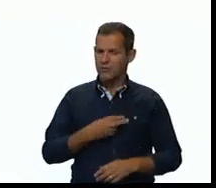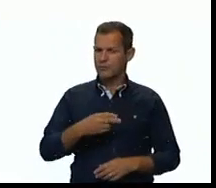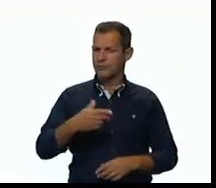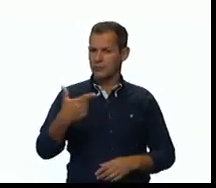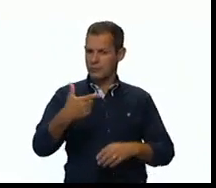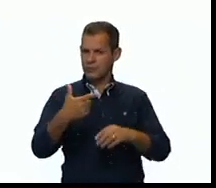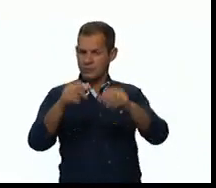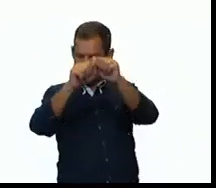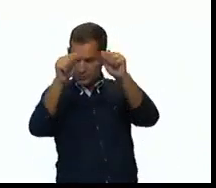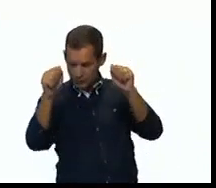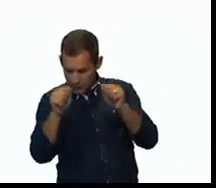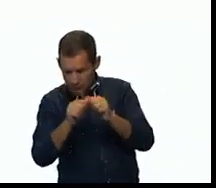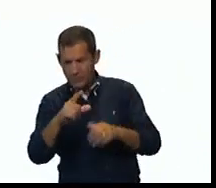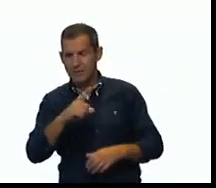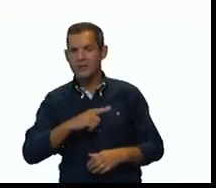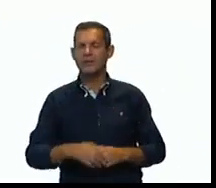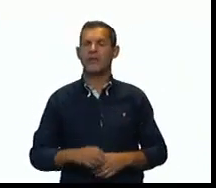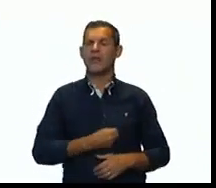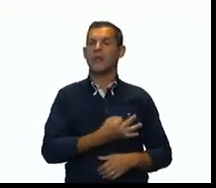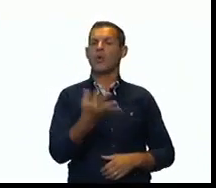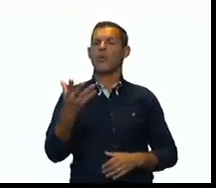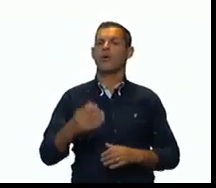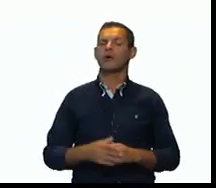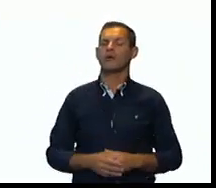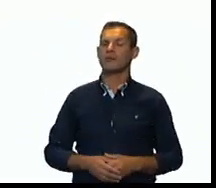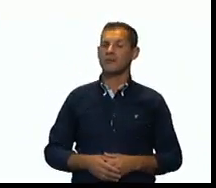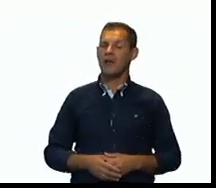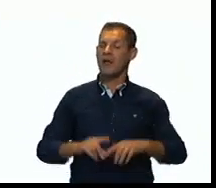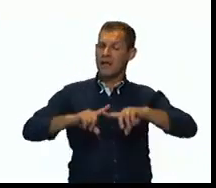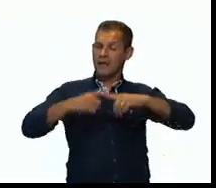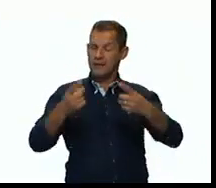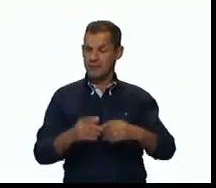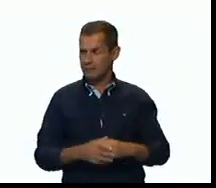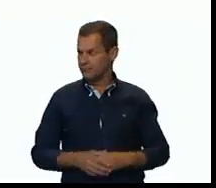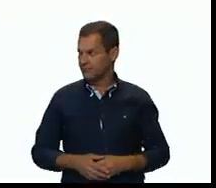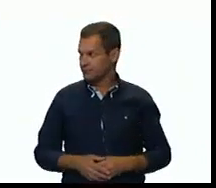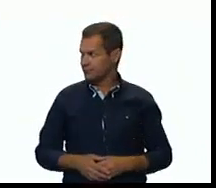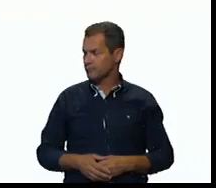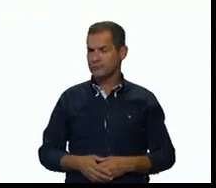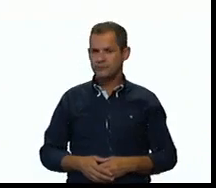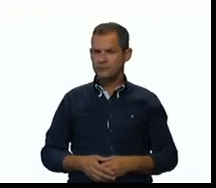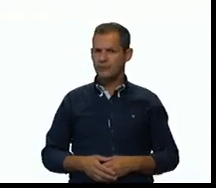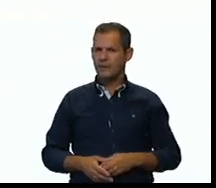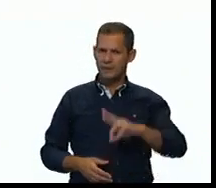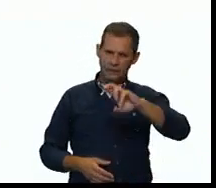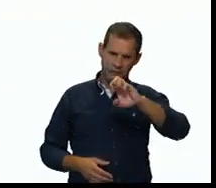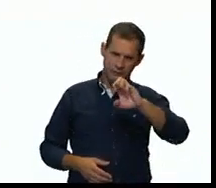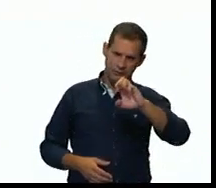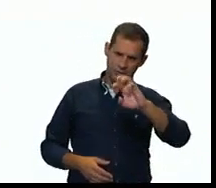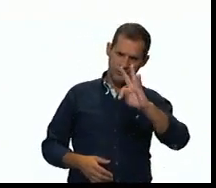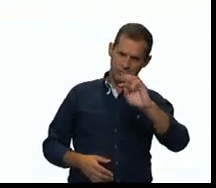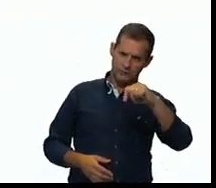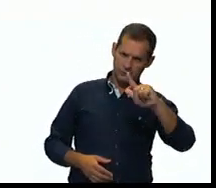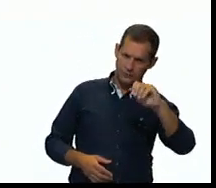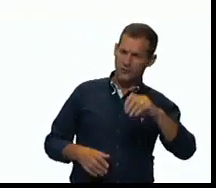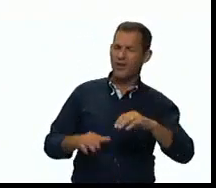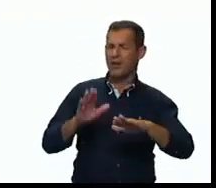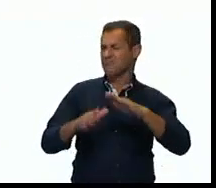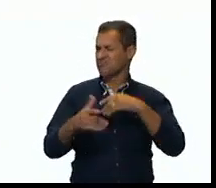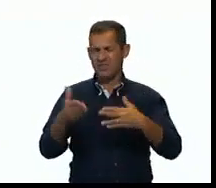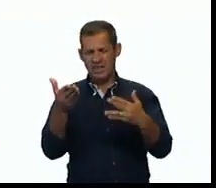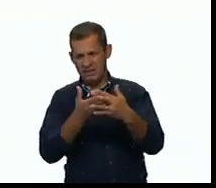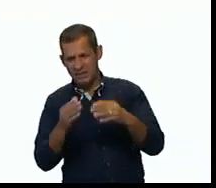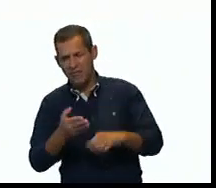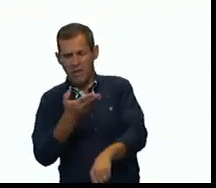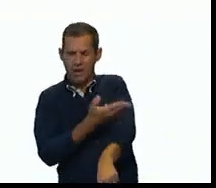segunda figura, que aqui a gente já tem uma quantidade maior de retângulos. E observe também que aqui a gente quase não tem espacinhos